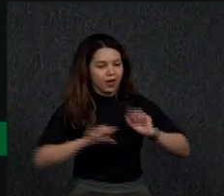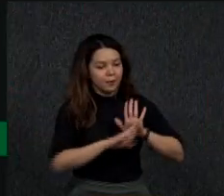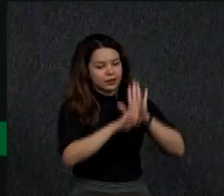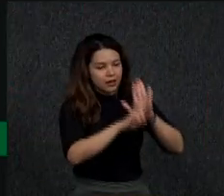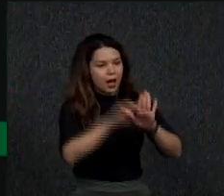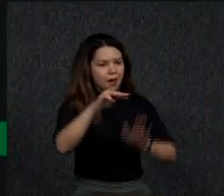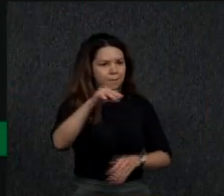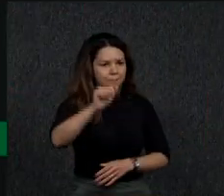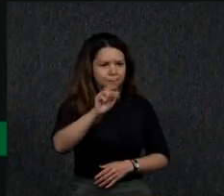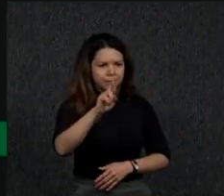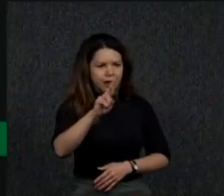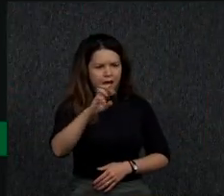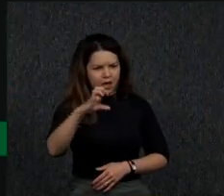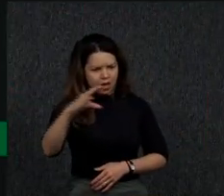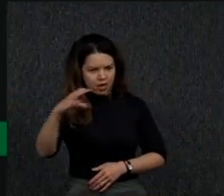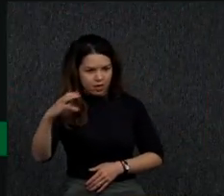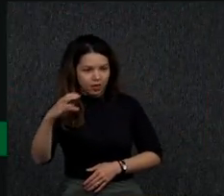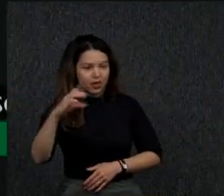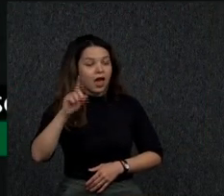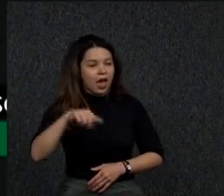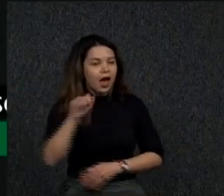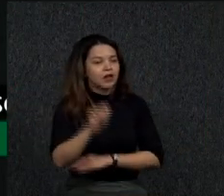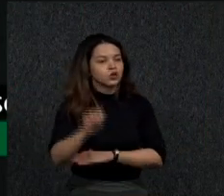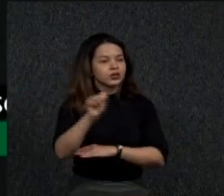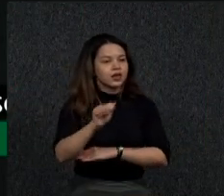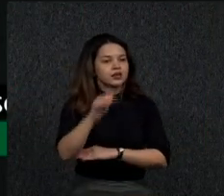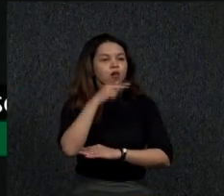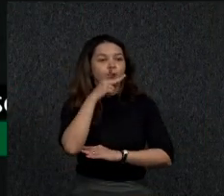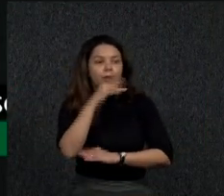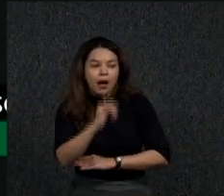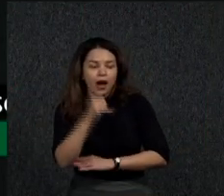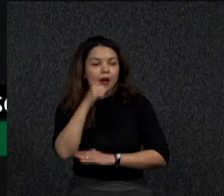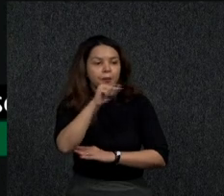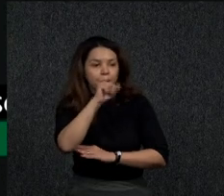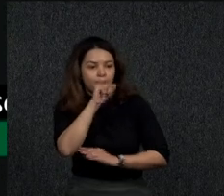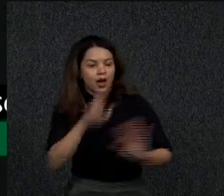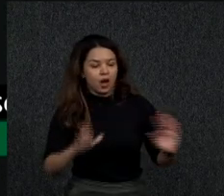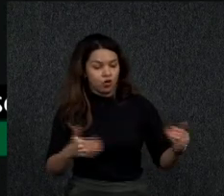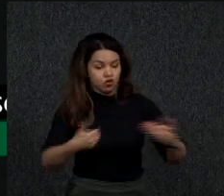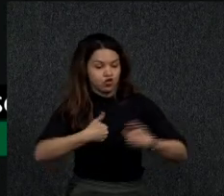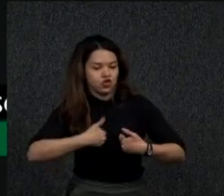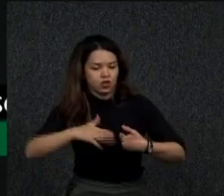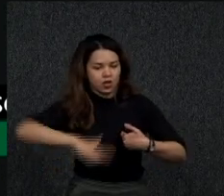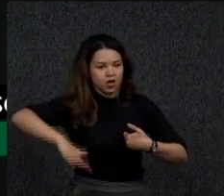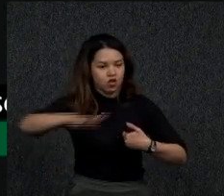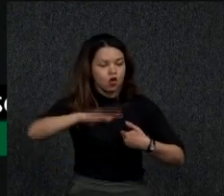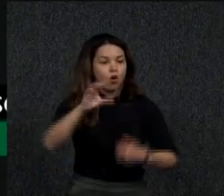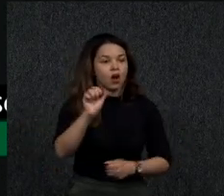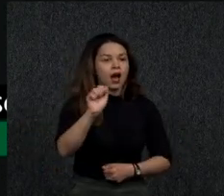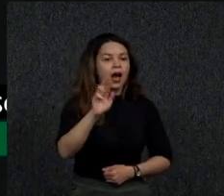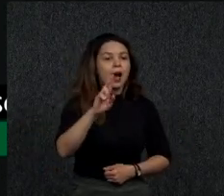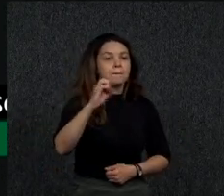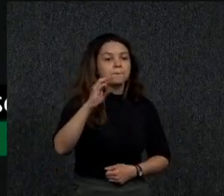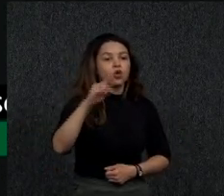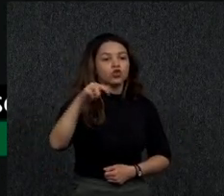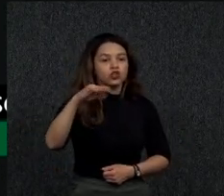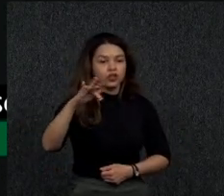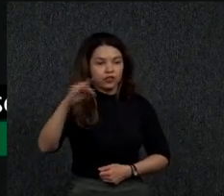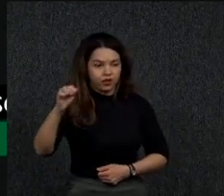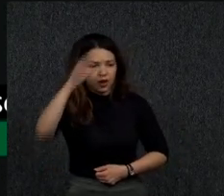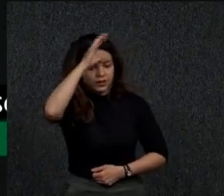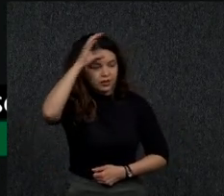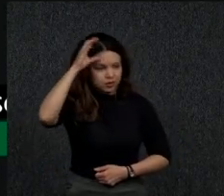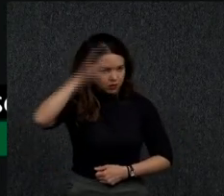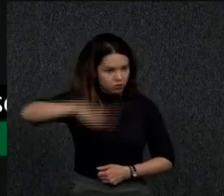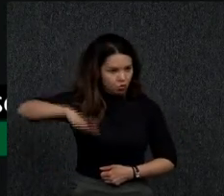Atualmente, contamos com 249 alunos na nossa instituição, com idades entre 2 e 45